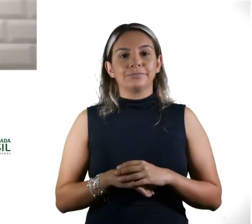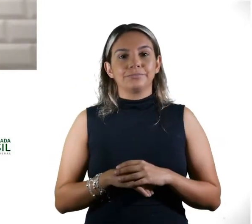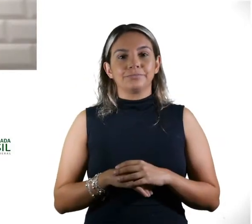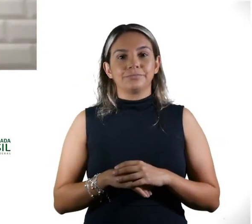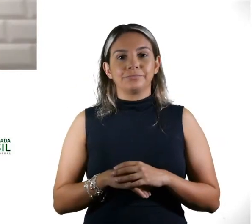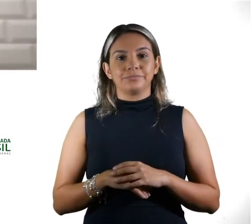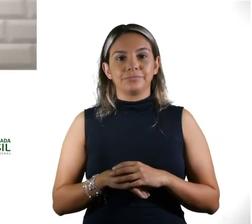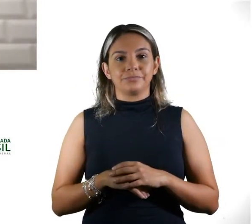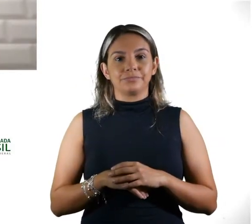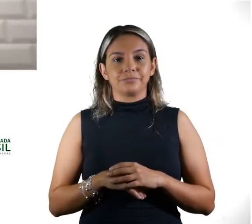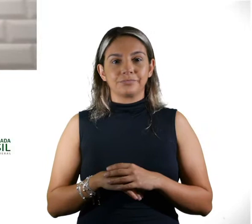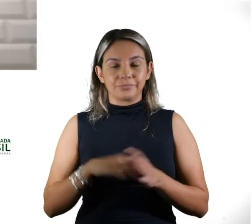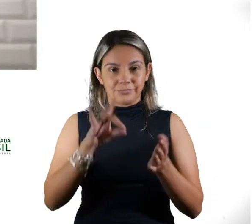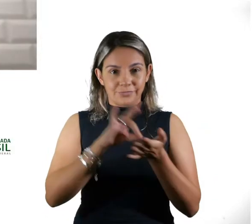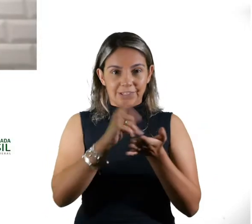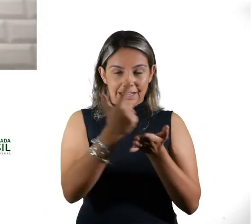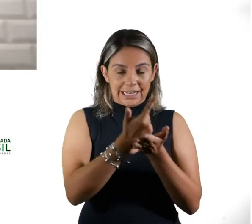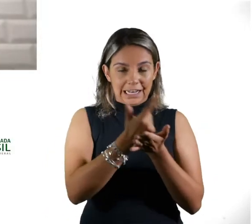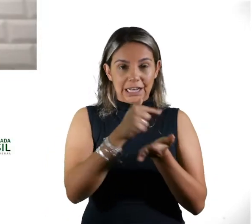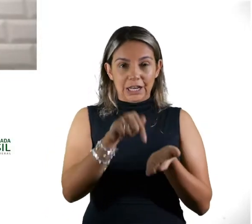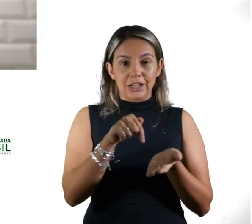ideia era essa. A verdade é que